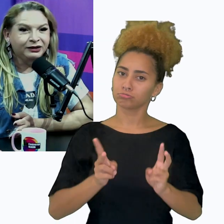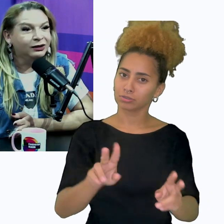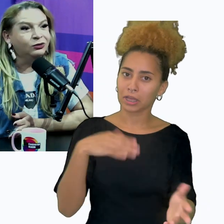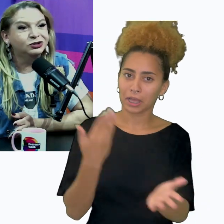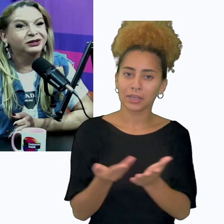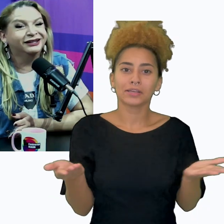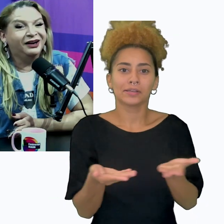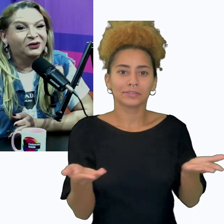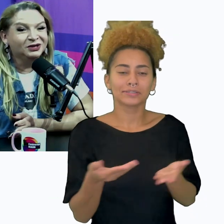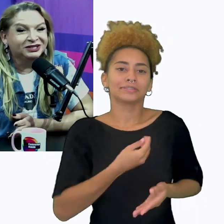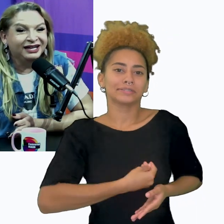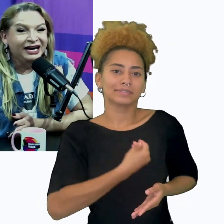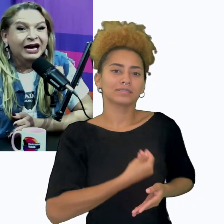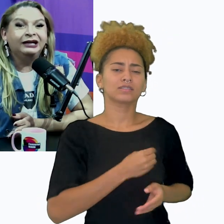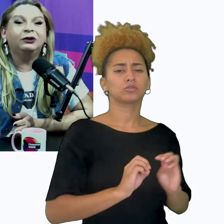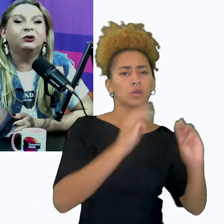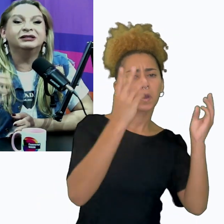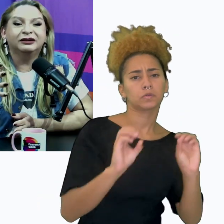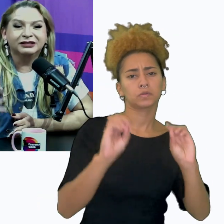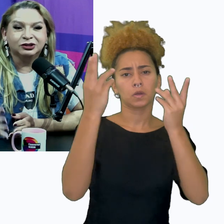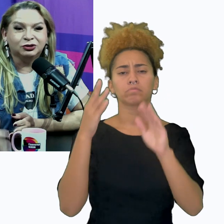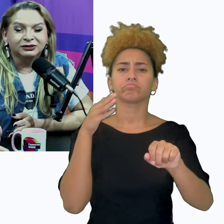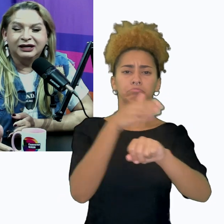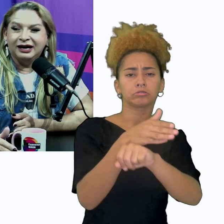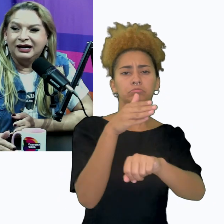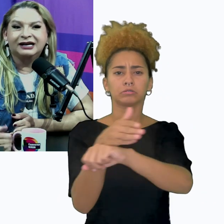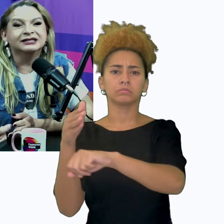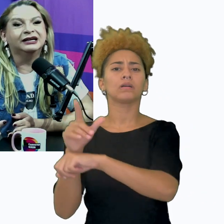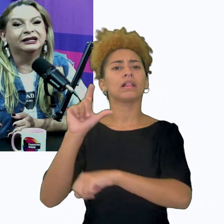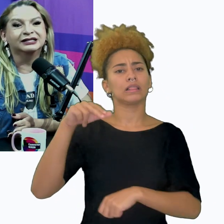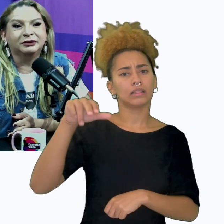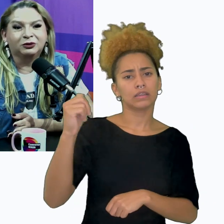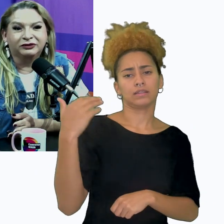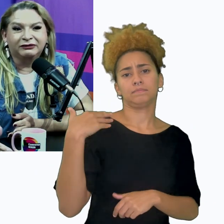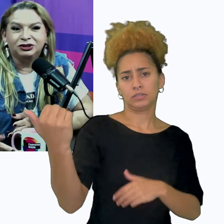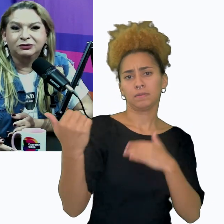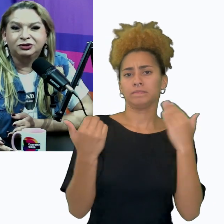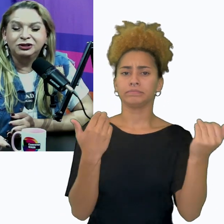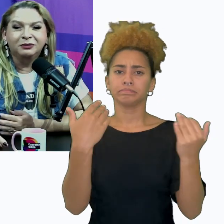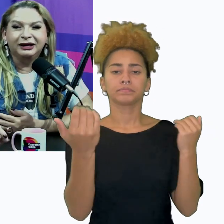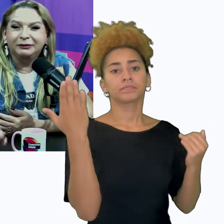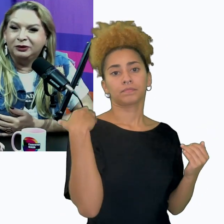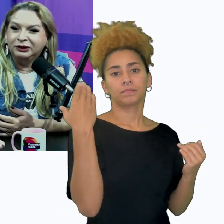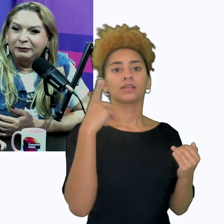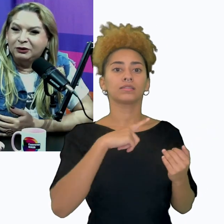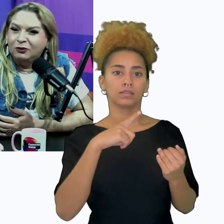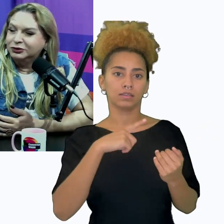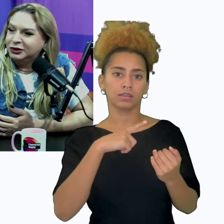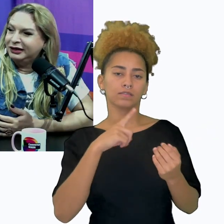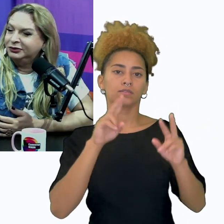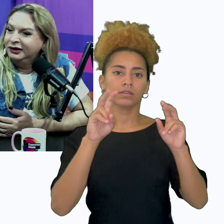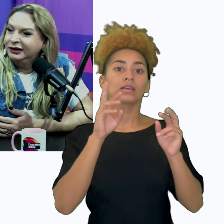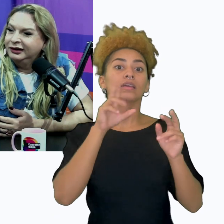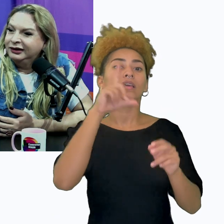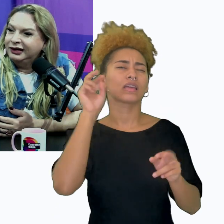E eu continuei até hoje, né? E aí eu comecei a fazer shows na casa, a Helena sempre me convidava. Tinha uma época, na época, um quadro